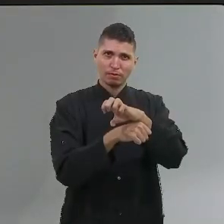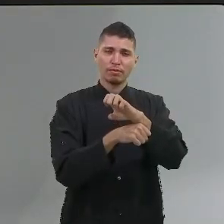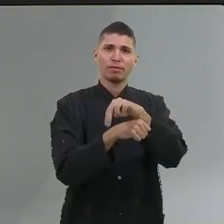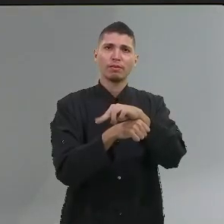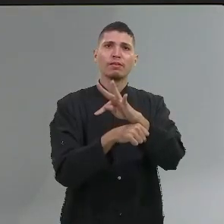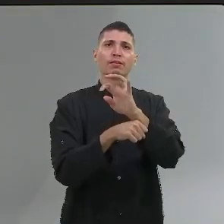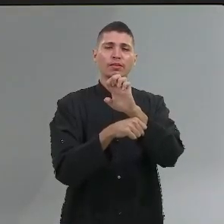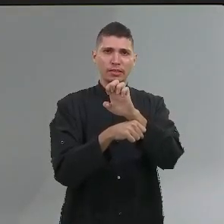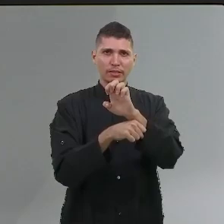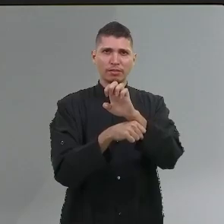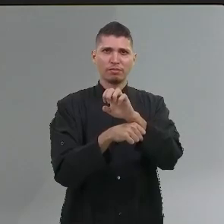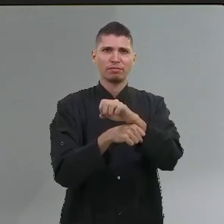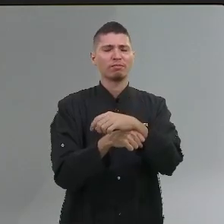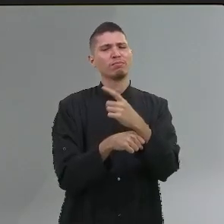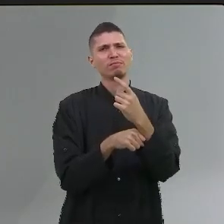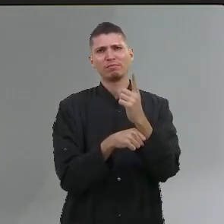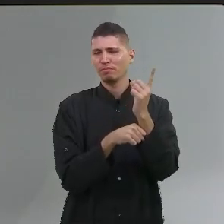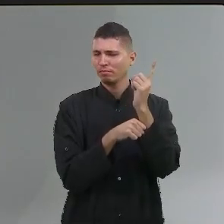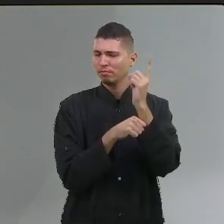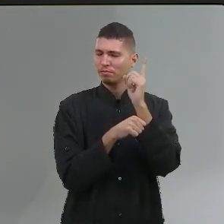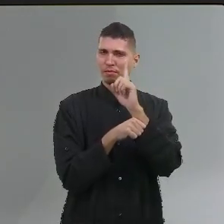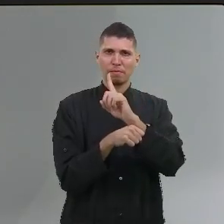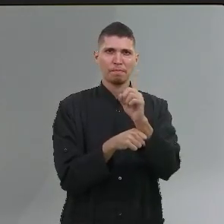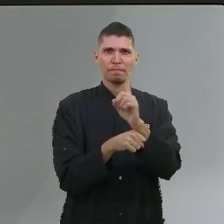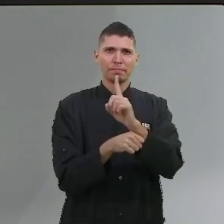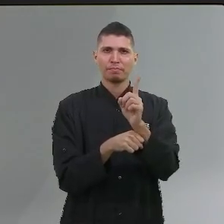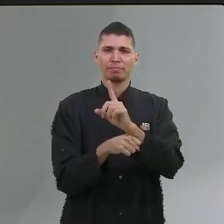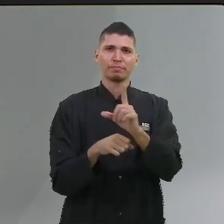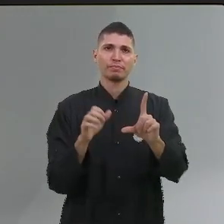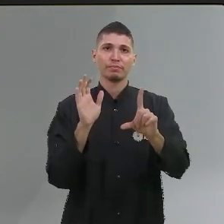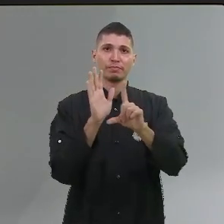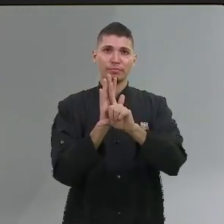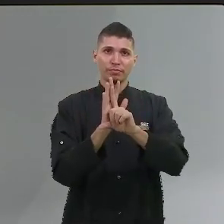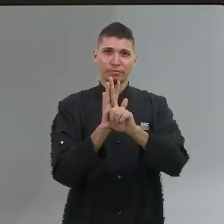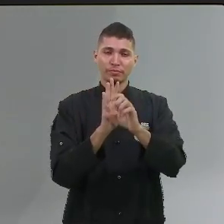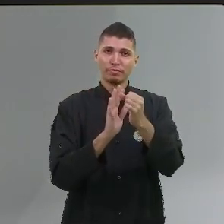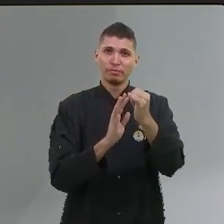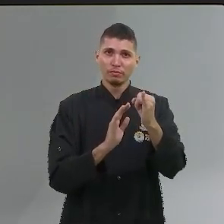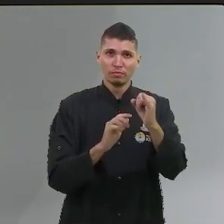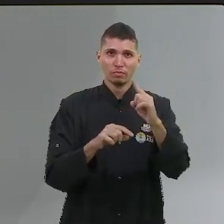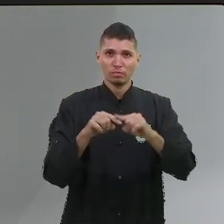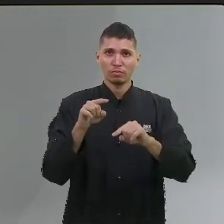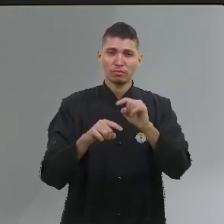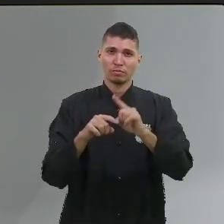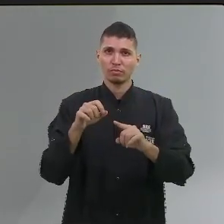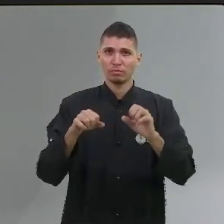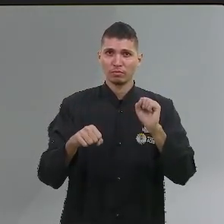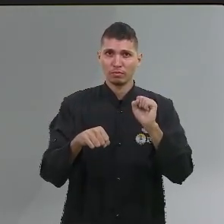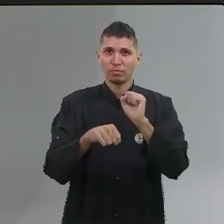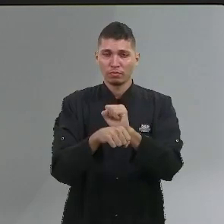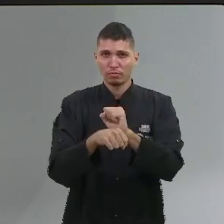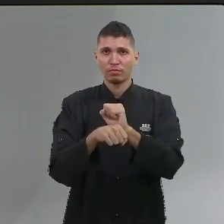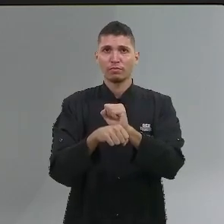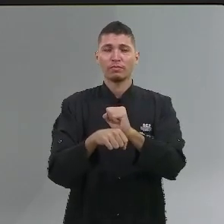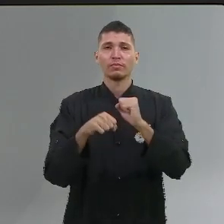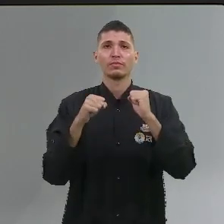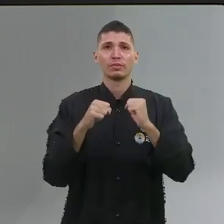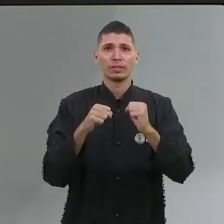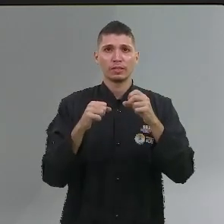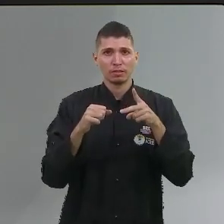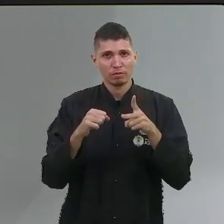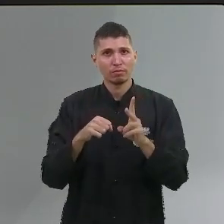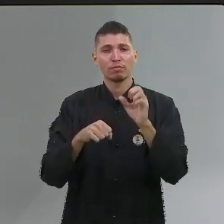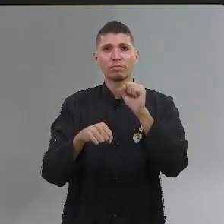Mas indefinidamente, não. A primeira lei de Newton, ela diz que se o corpo está em repouso, ele pode permanecer em repouso, a não ser